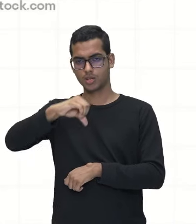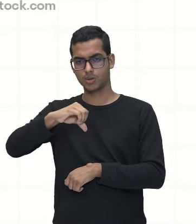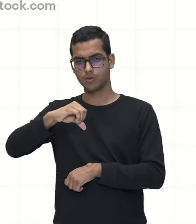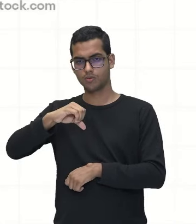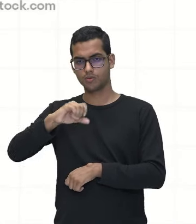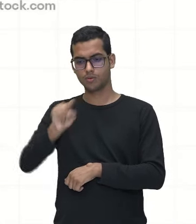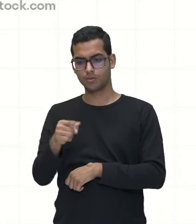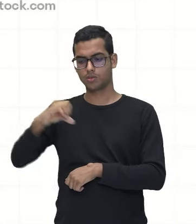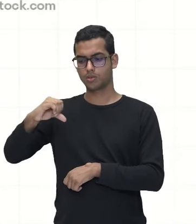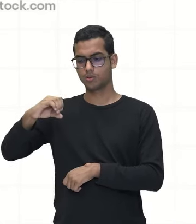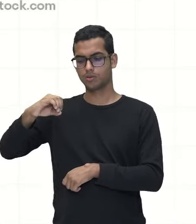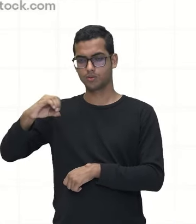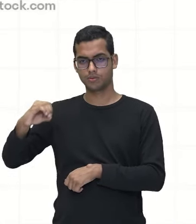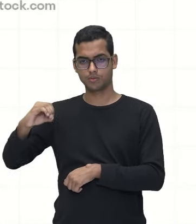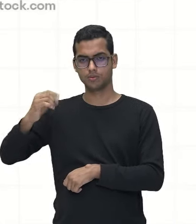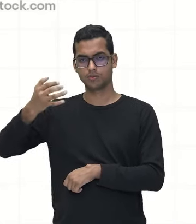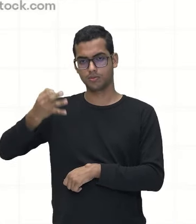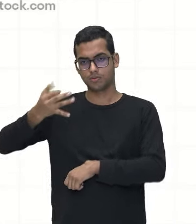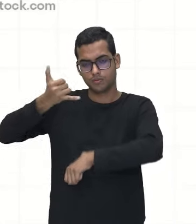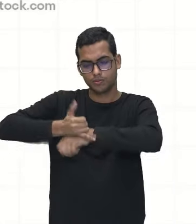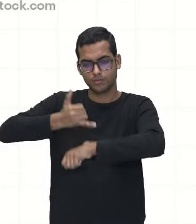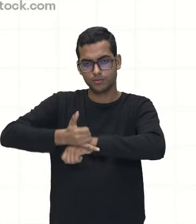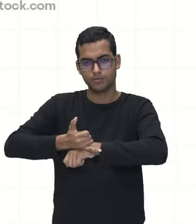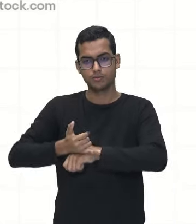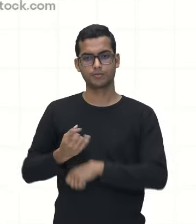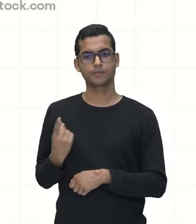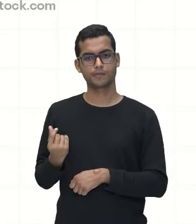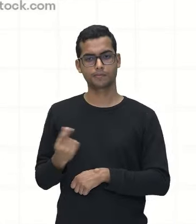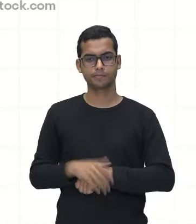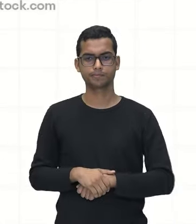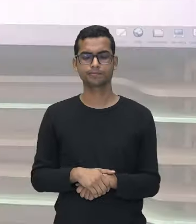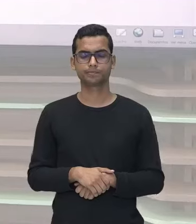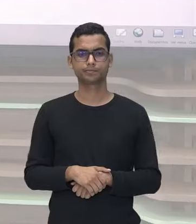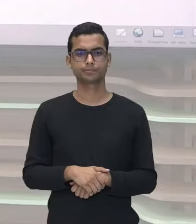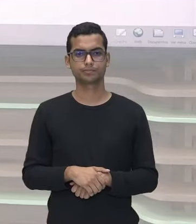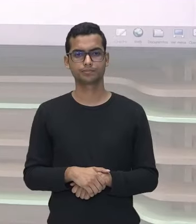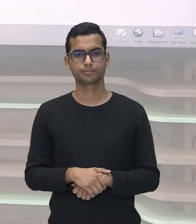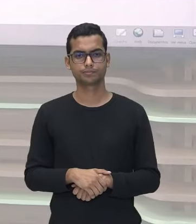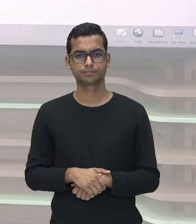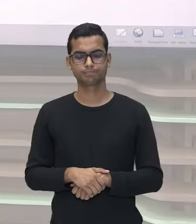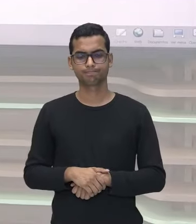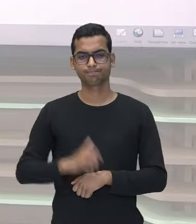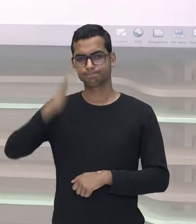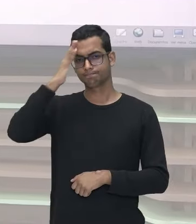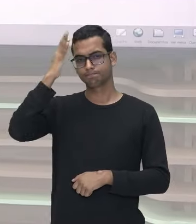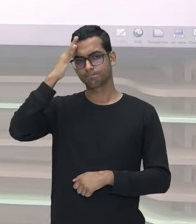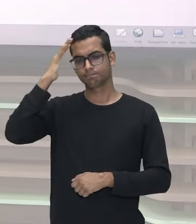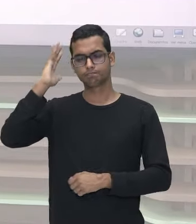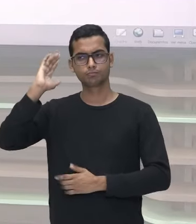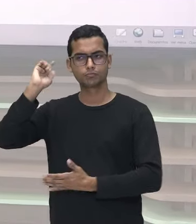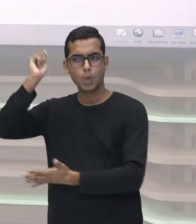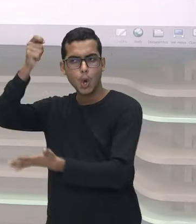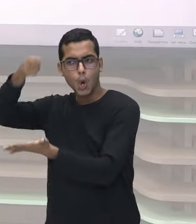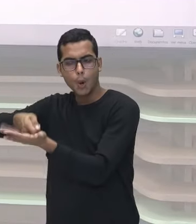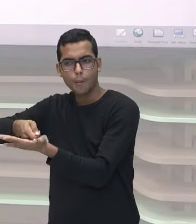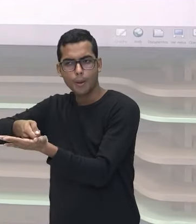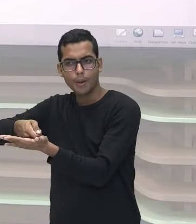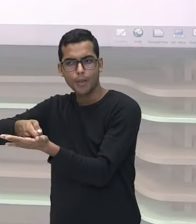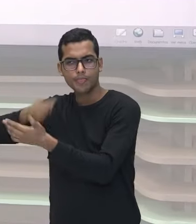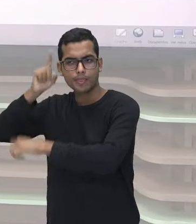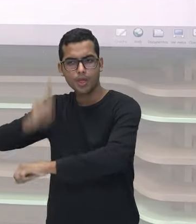219,90. E aí, você se depara com a seguinte situação. Eu vou comprar à vista ou eu compro essa